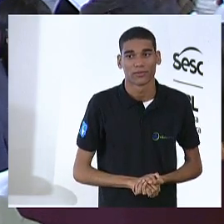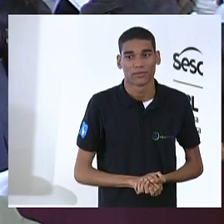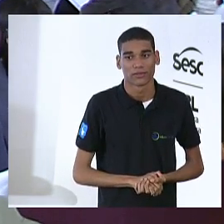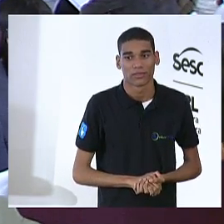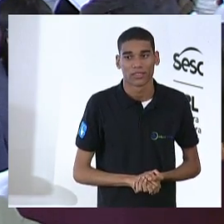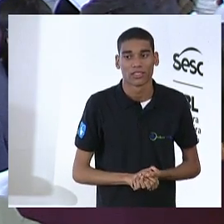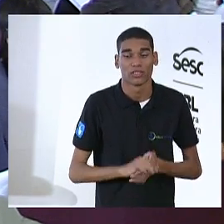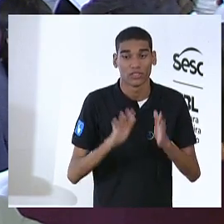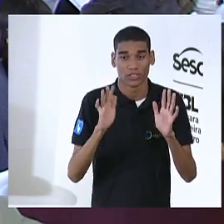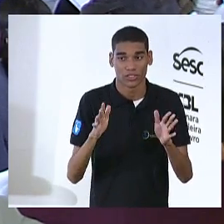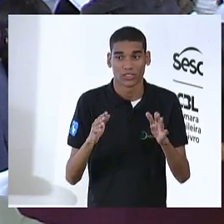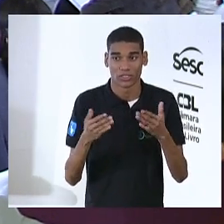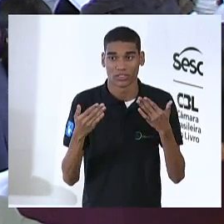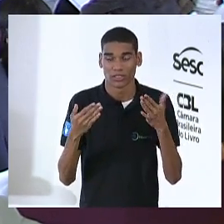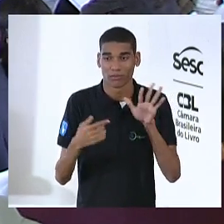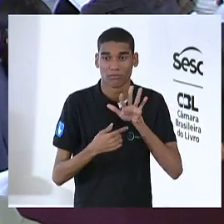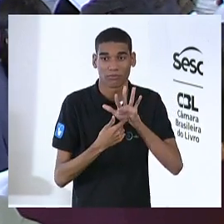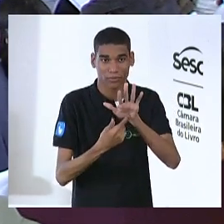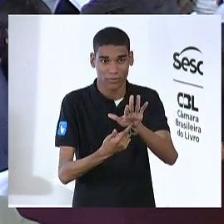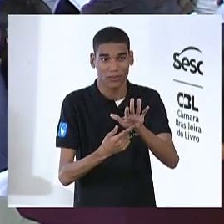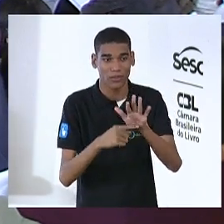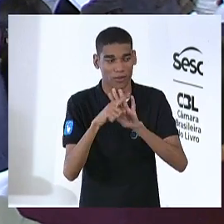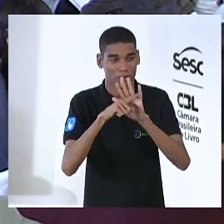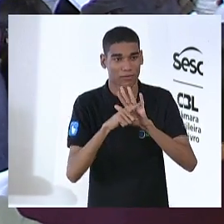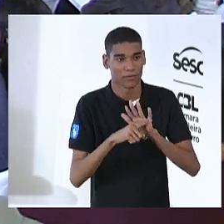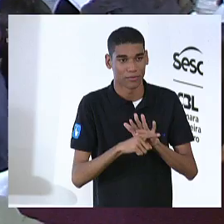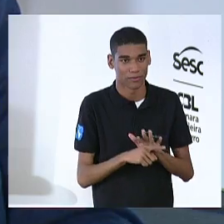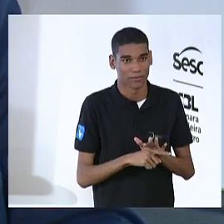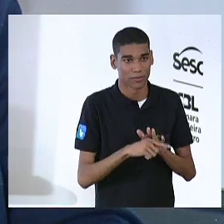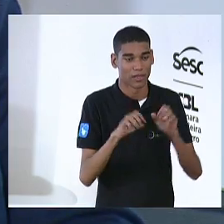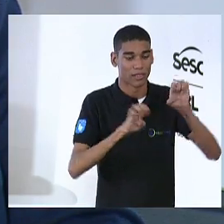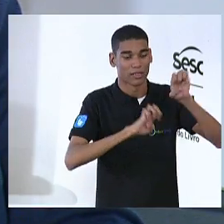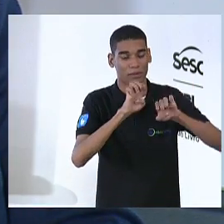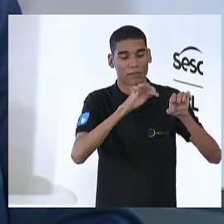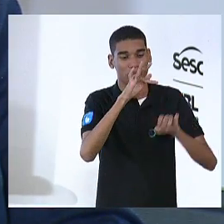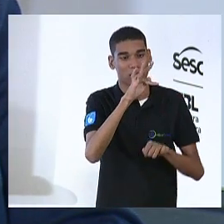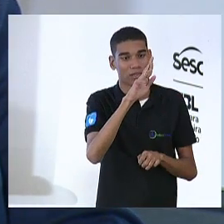saiu uma pesquisa, né? Vocês conhecem a Friboi, né? A Friboi